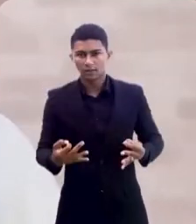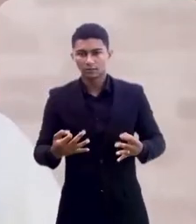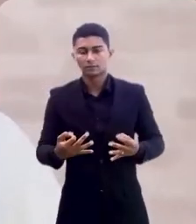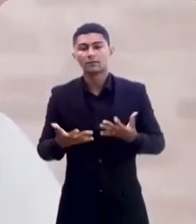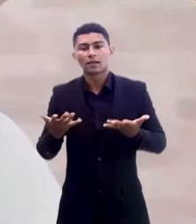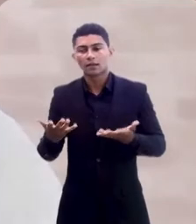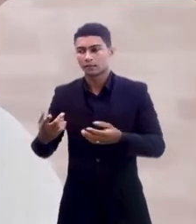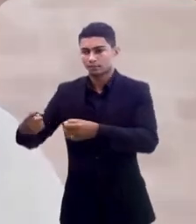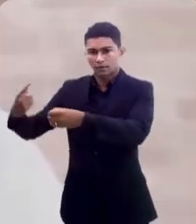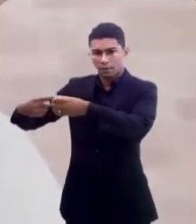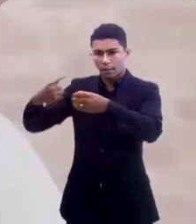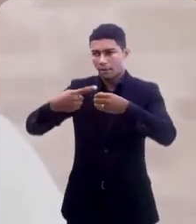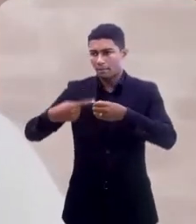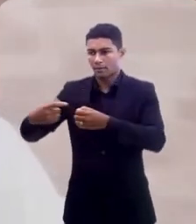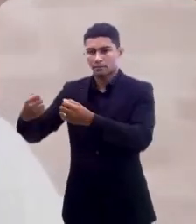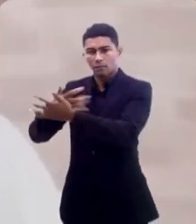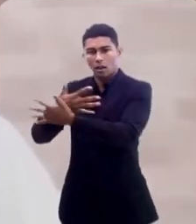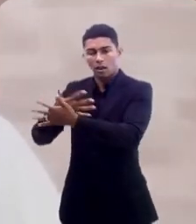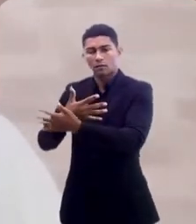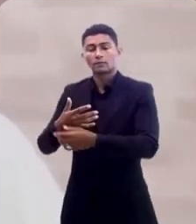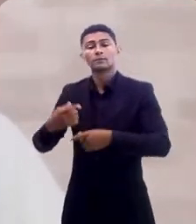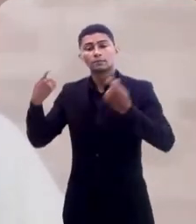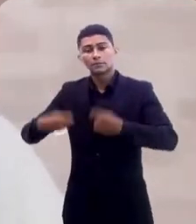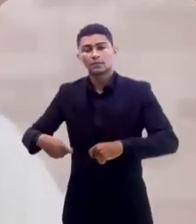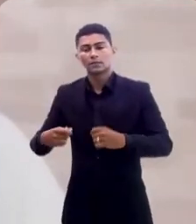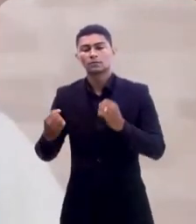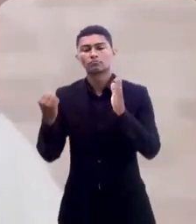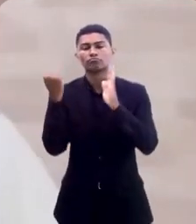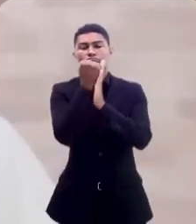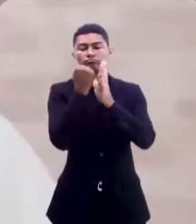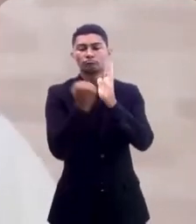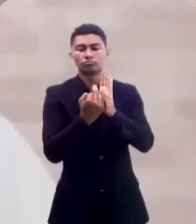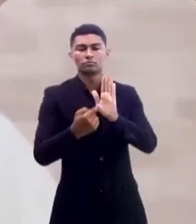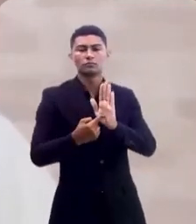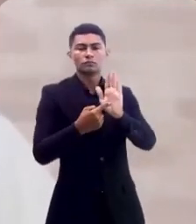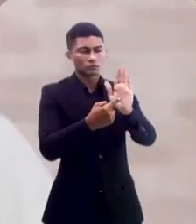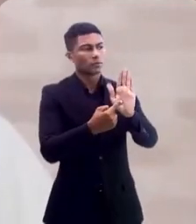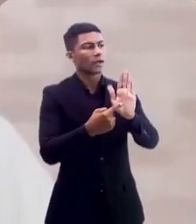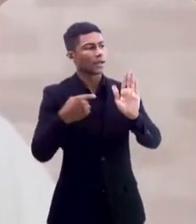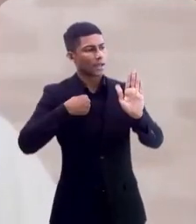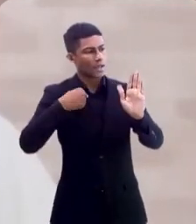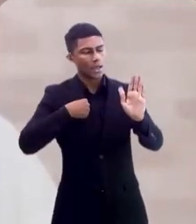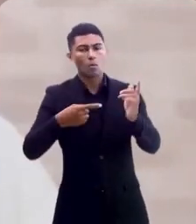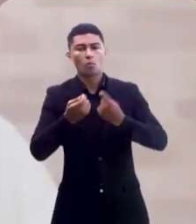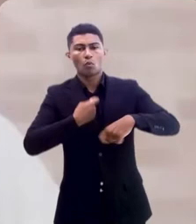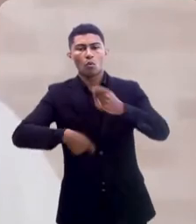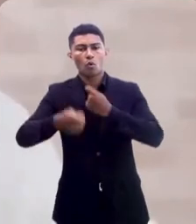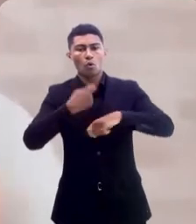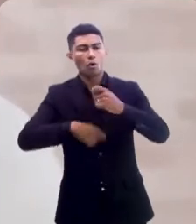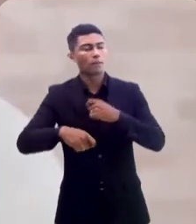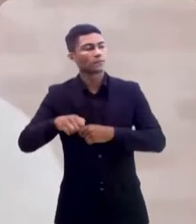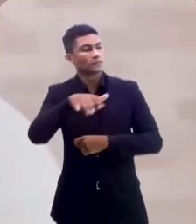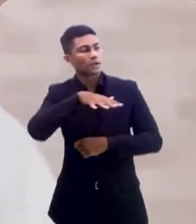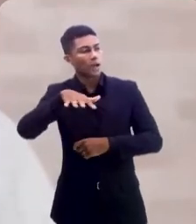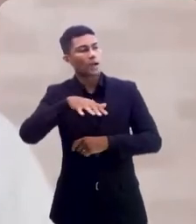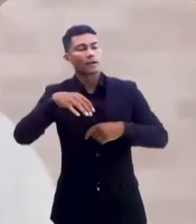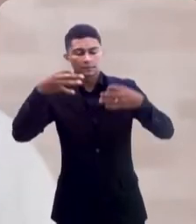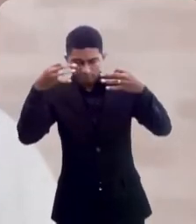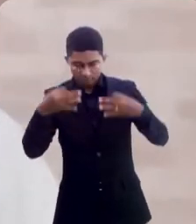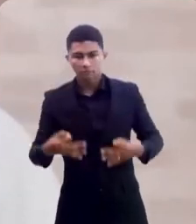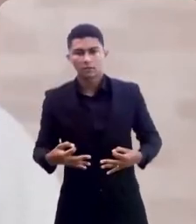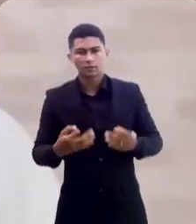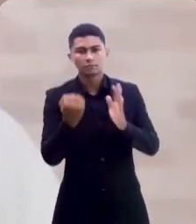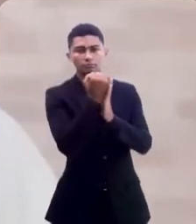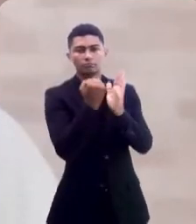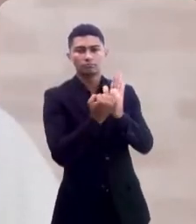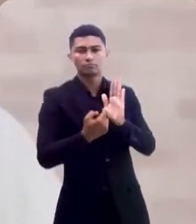municípios, que, através do DECLAN, da Declaração de Atividade Econômica Anual, participam no Fundo